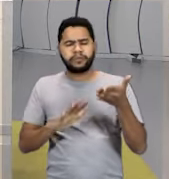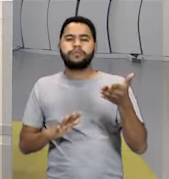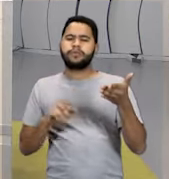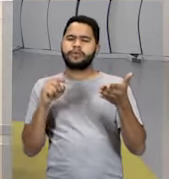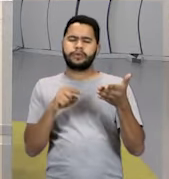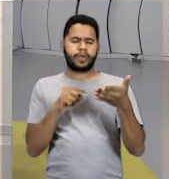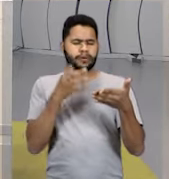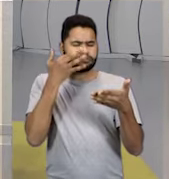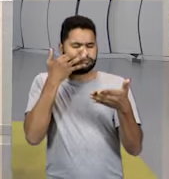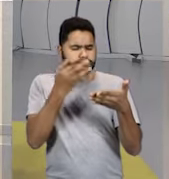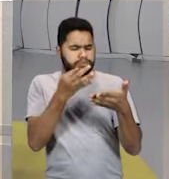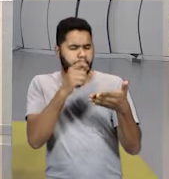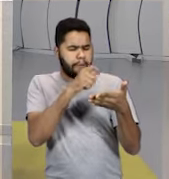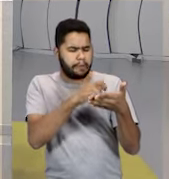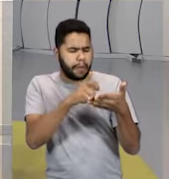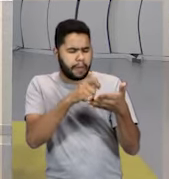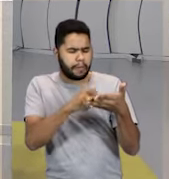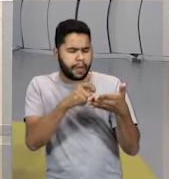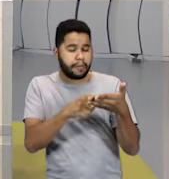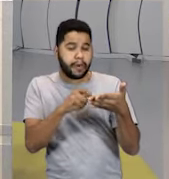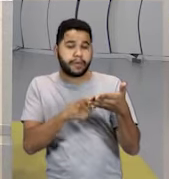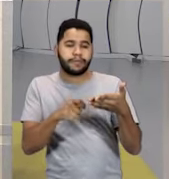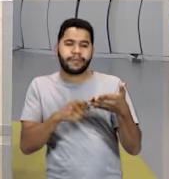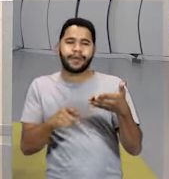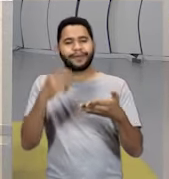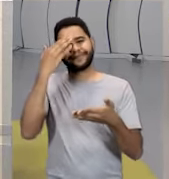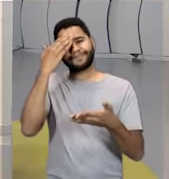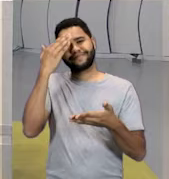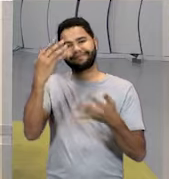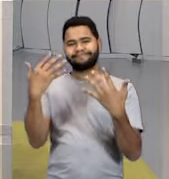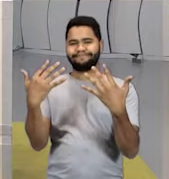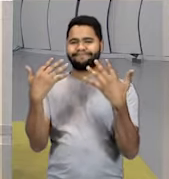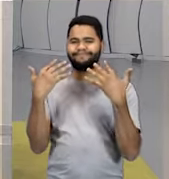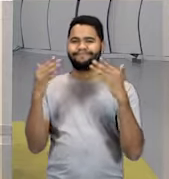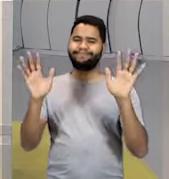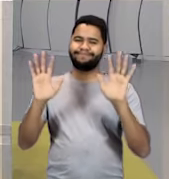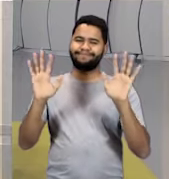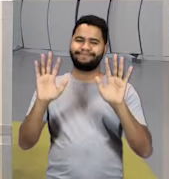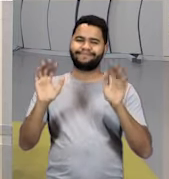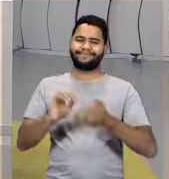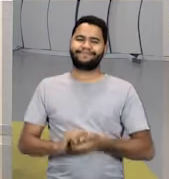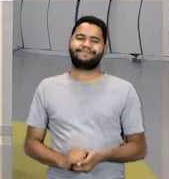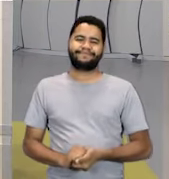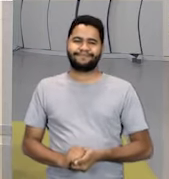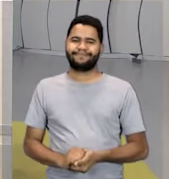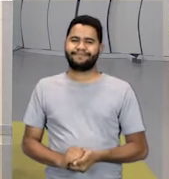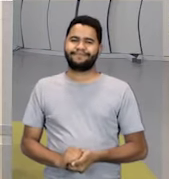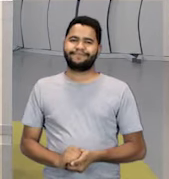muita atenção. Muito obrigada pela atenção e até a próxima aula!